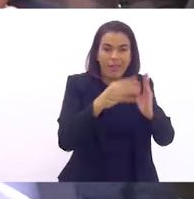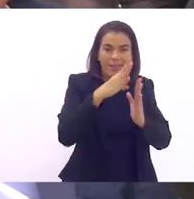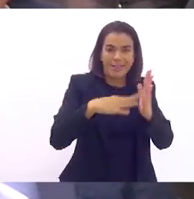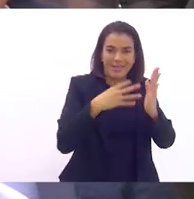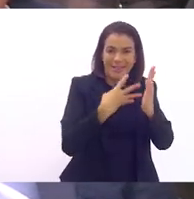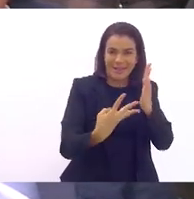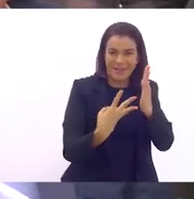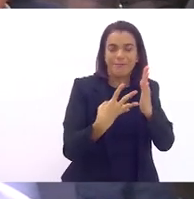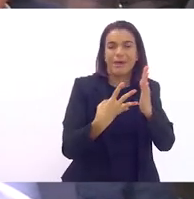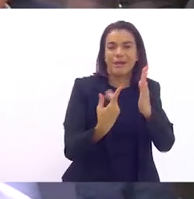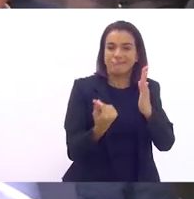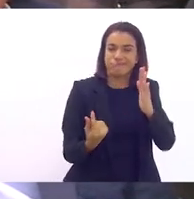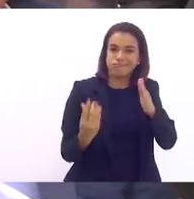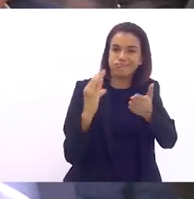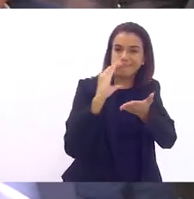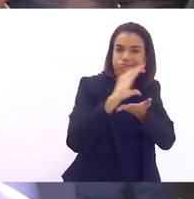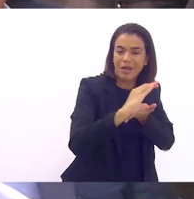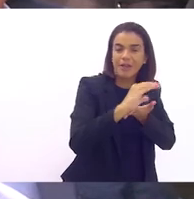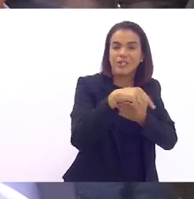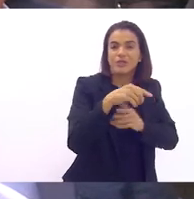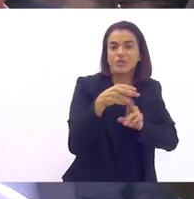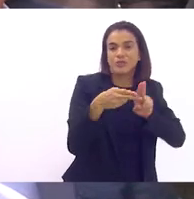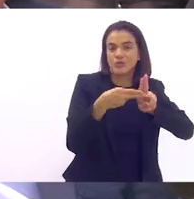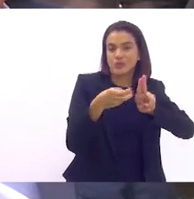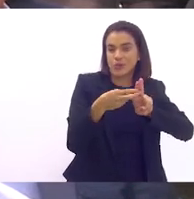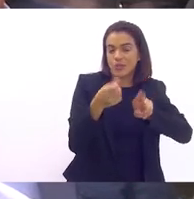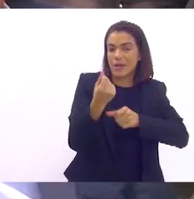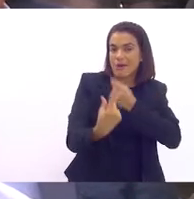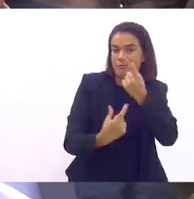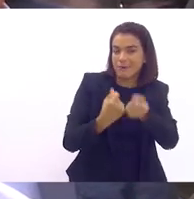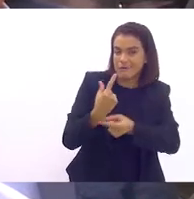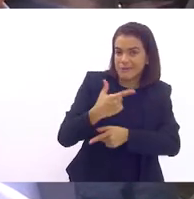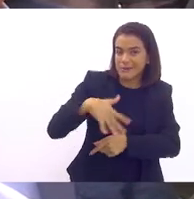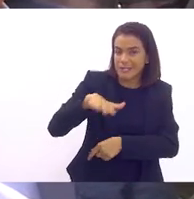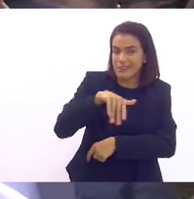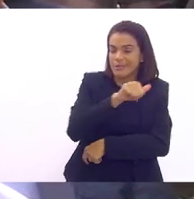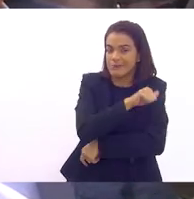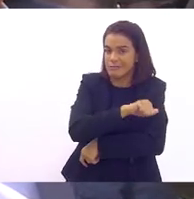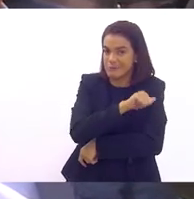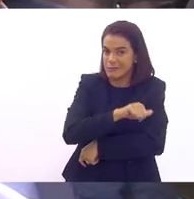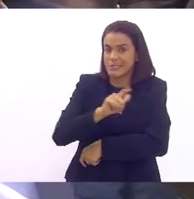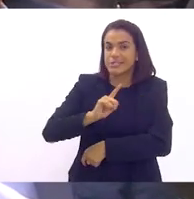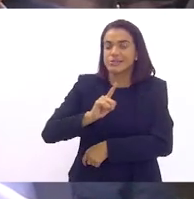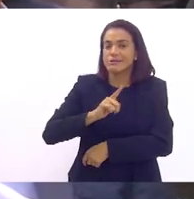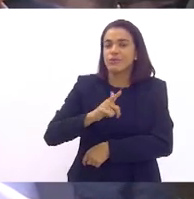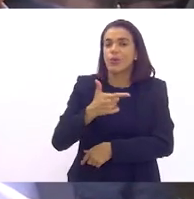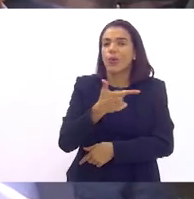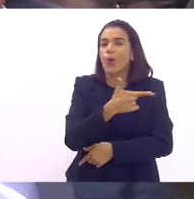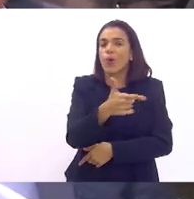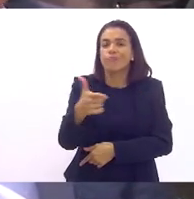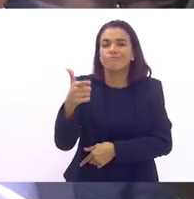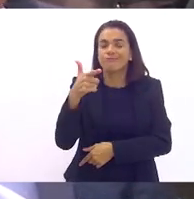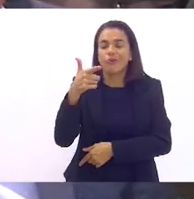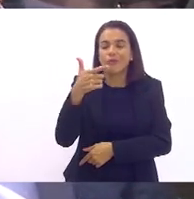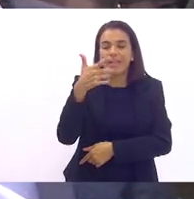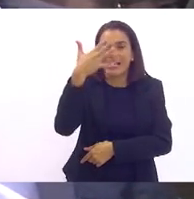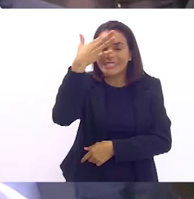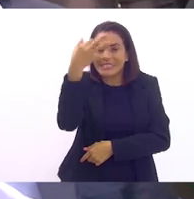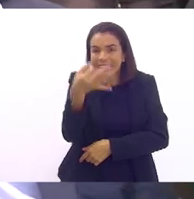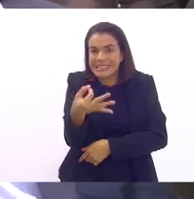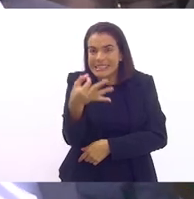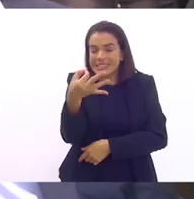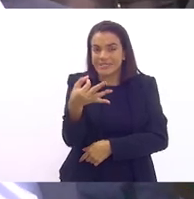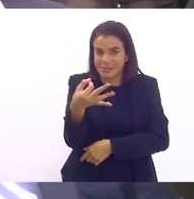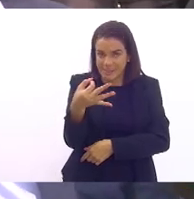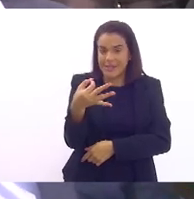SUS cofinanciamento que por vezes aqui no Rio de Janeiro havia desentendimentos sobre esse mecanismo e